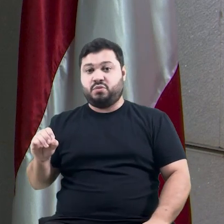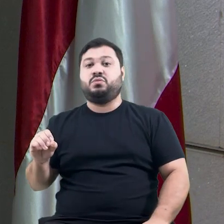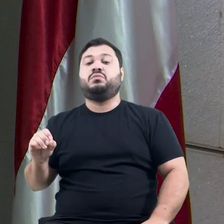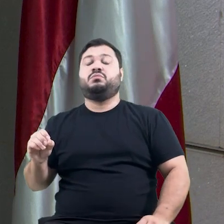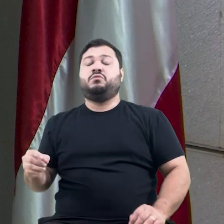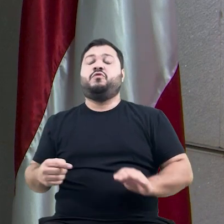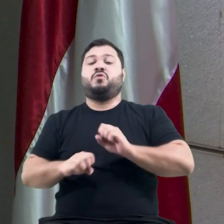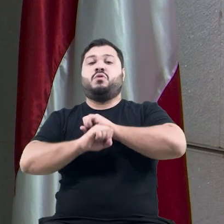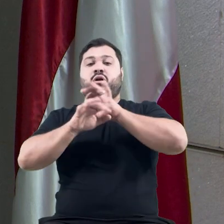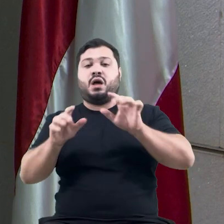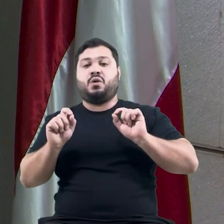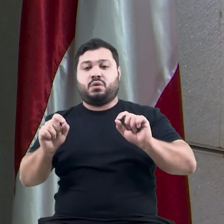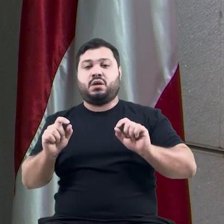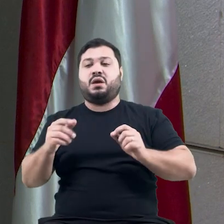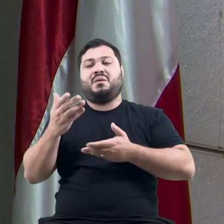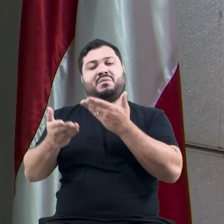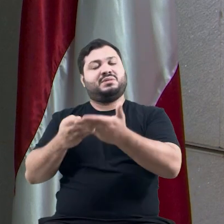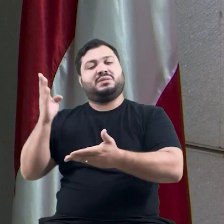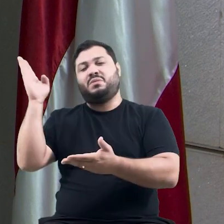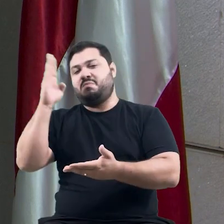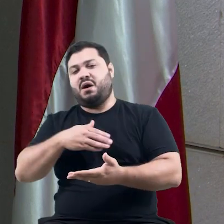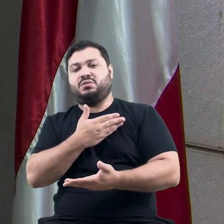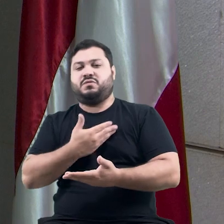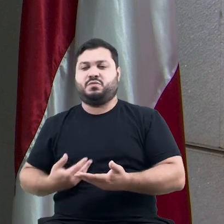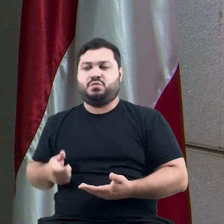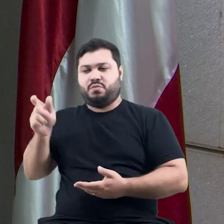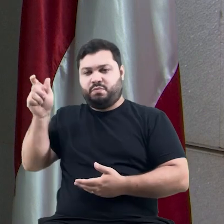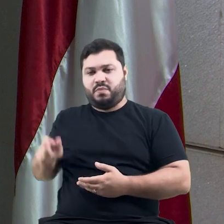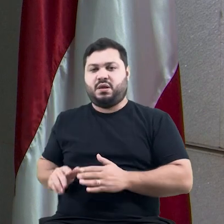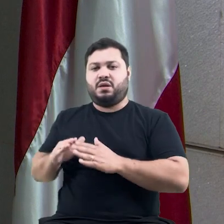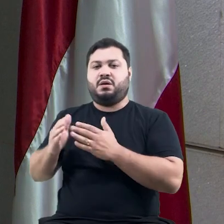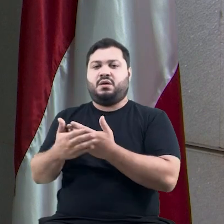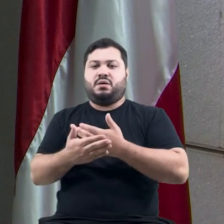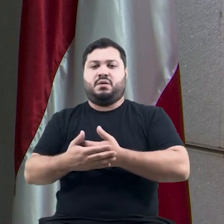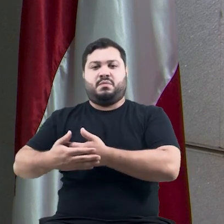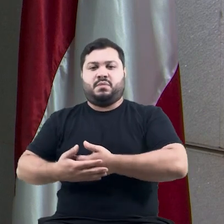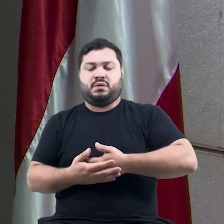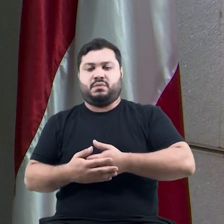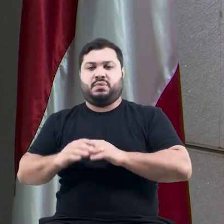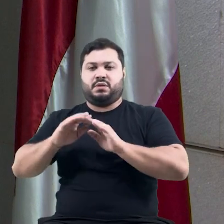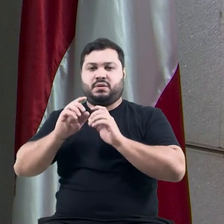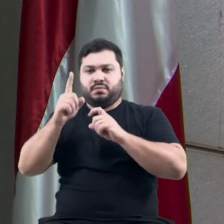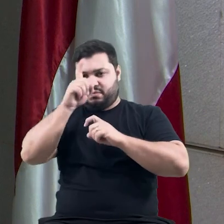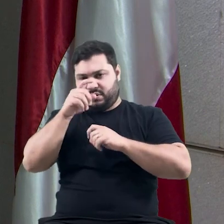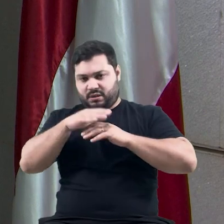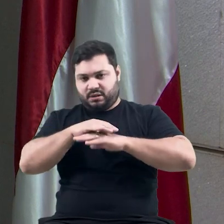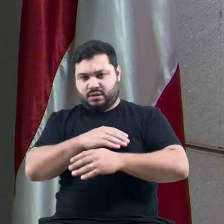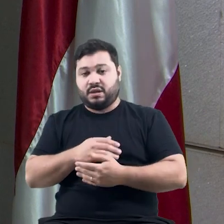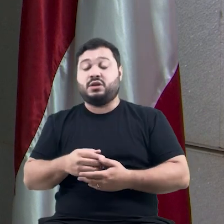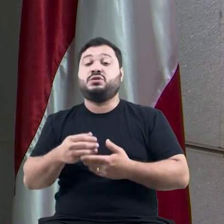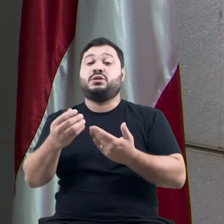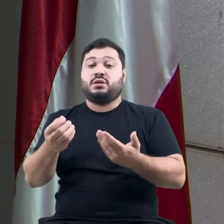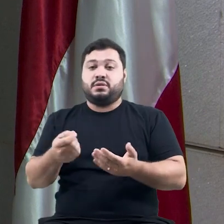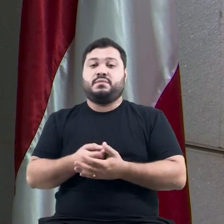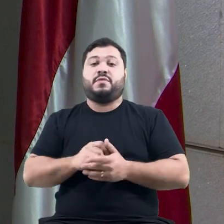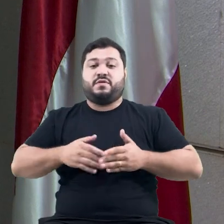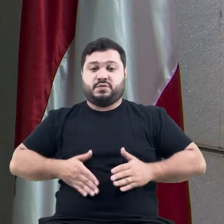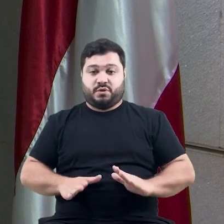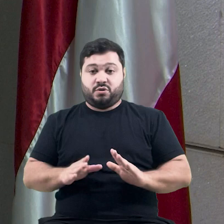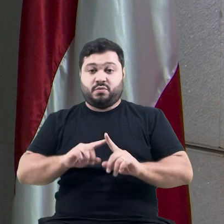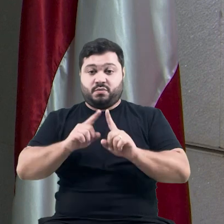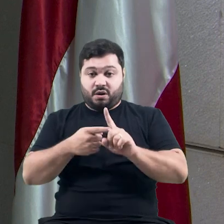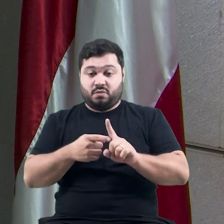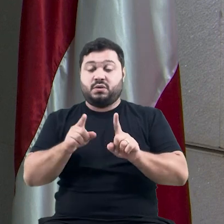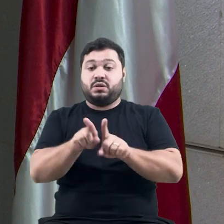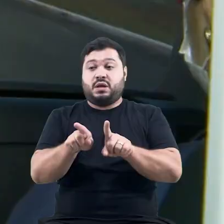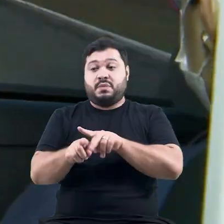Baldivieso, ficou evidenciada a má prestação do serviço público pela maternidade, com longo período de internação para indução do parto